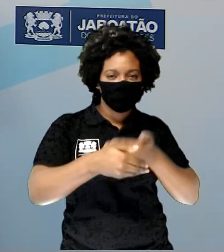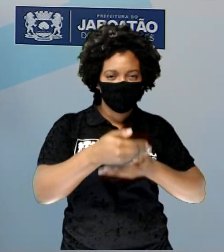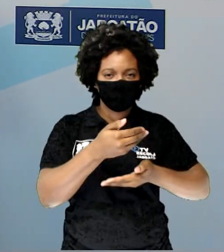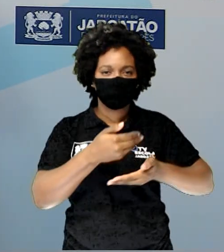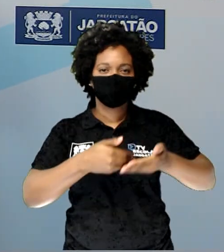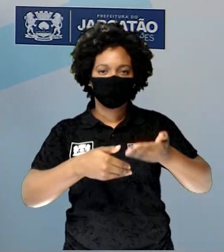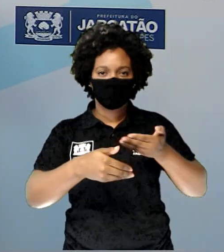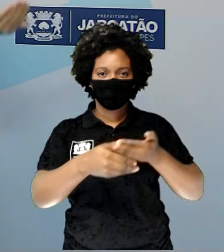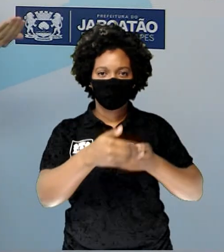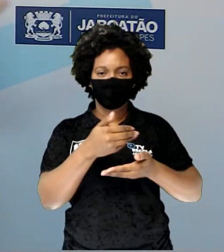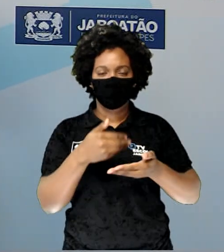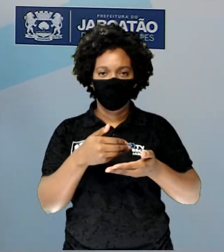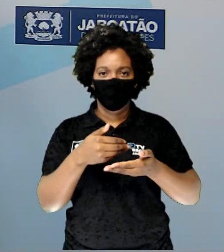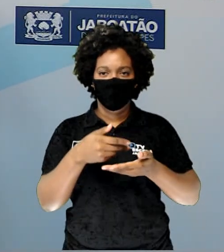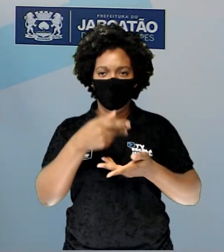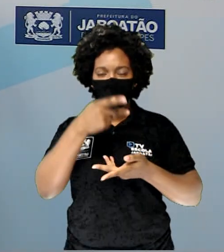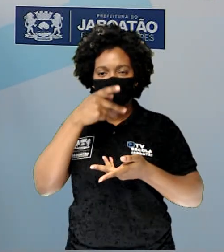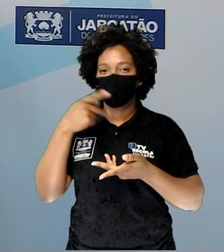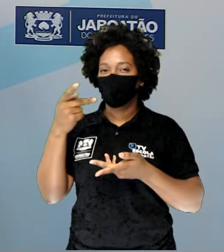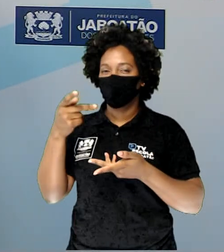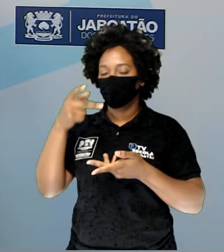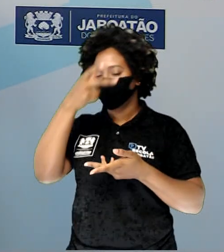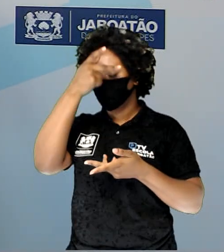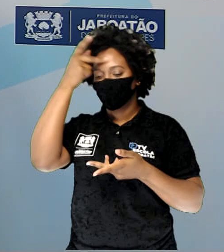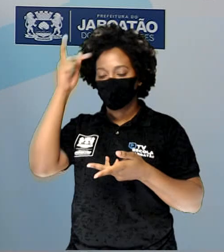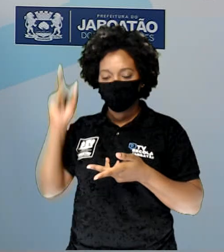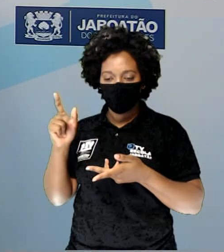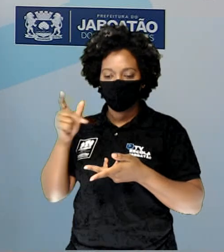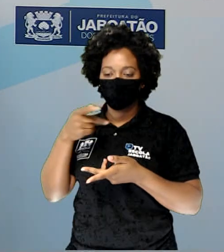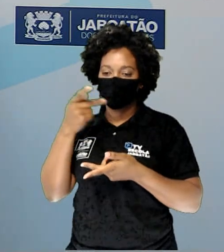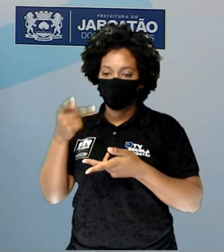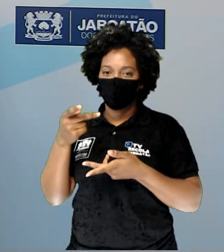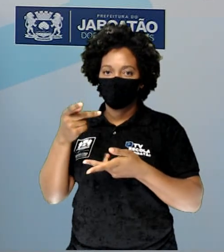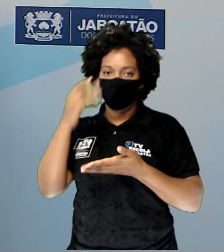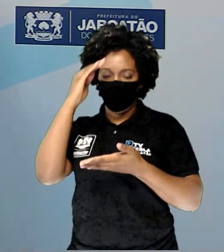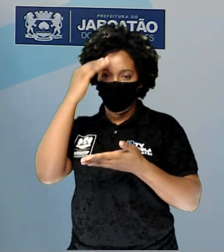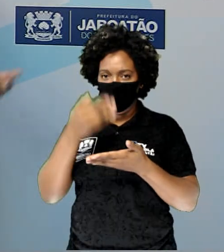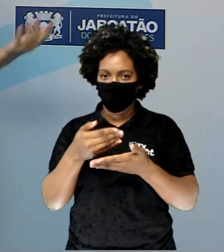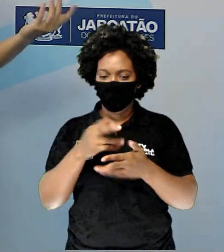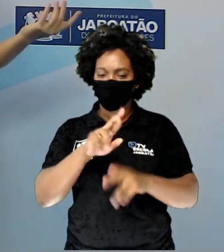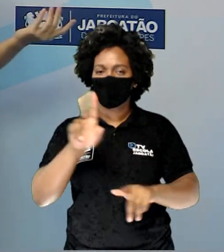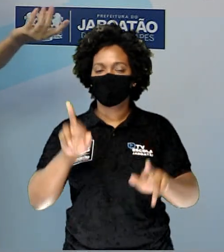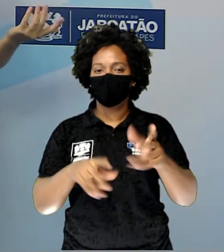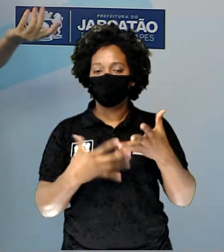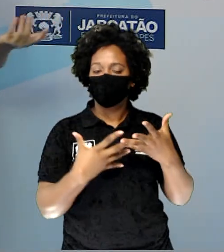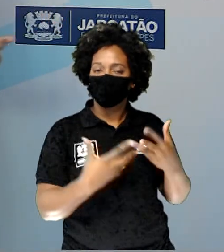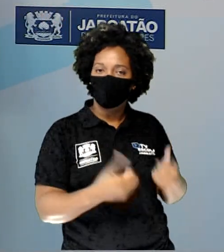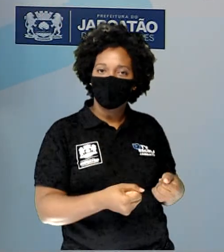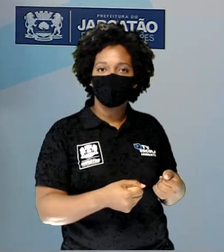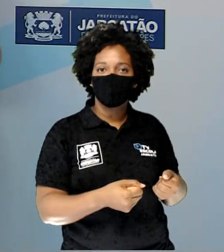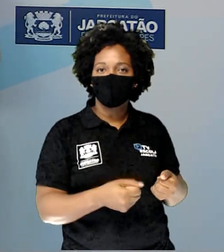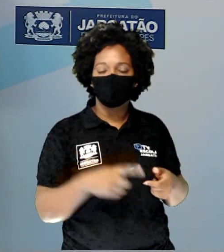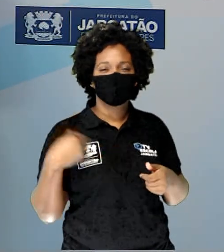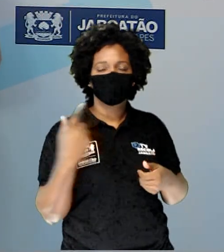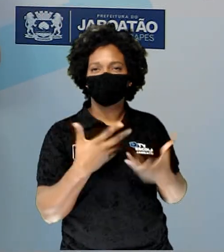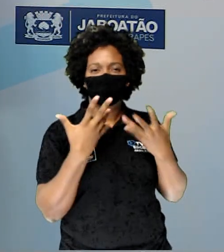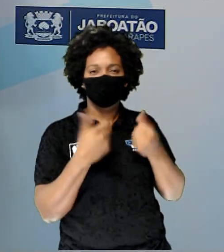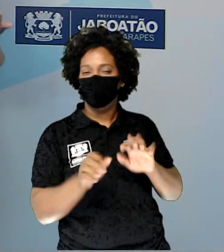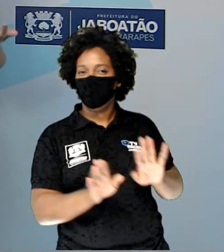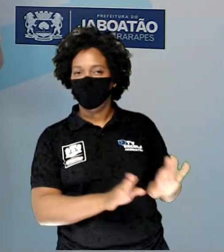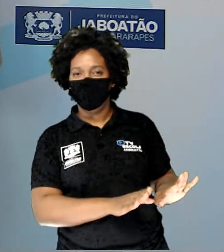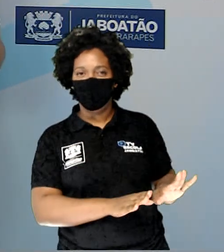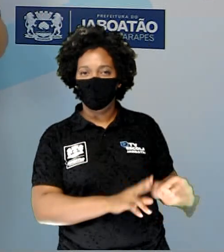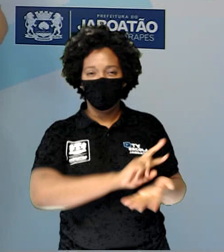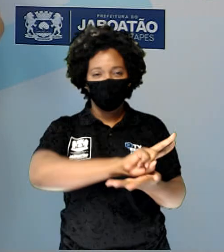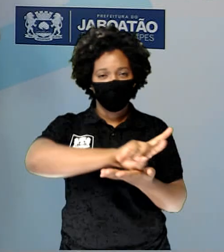das confissões de fé diferentes da sua. Quando não aceitamos a diversidade,